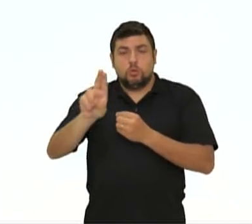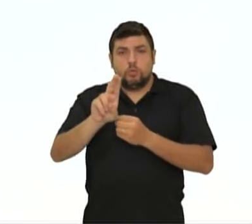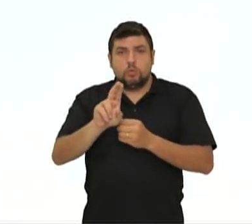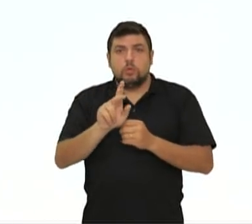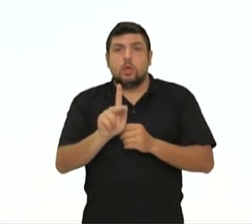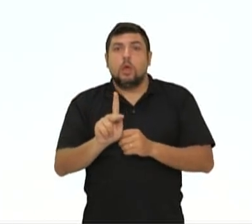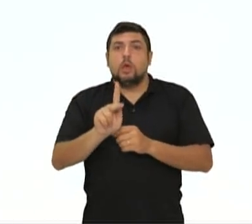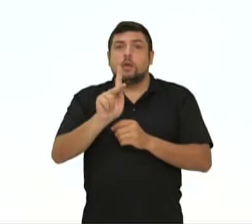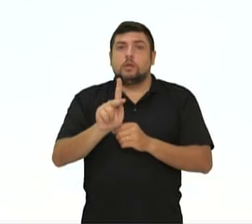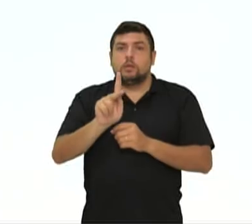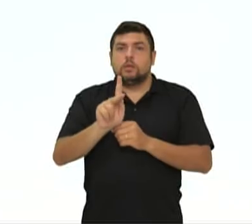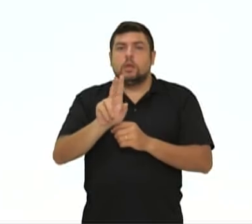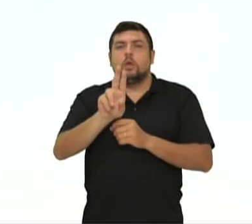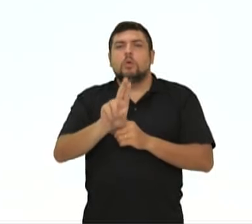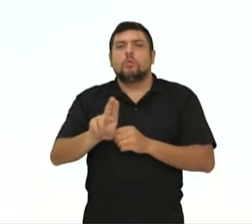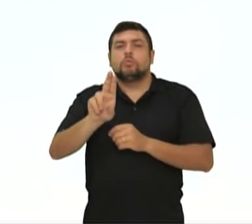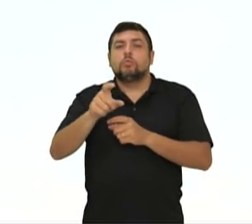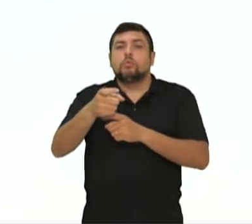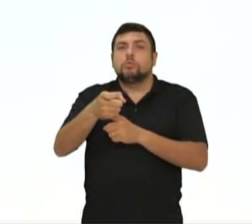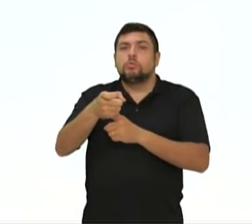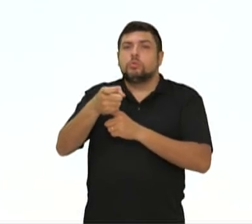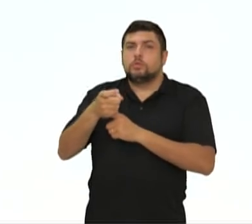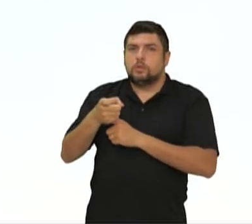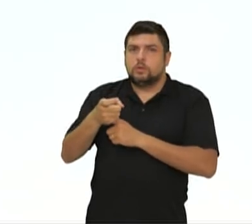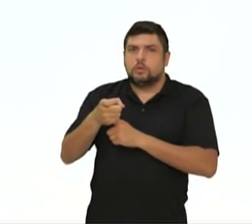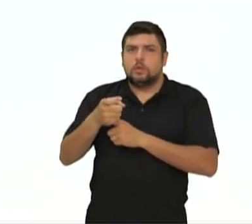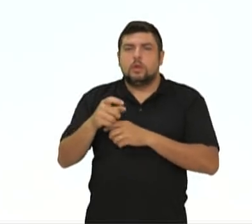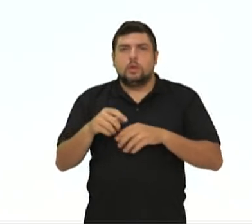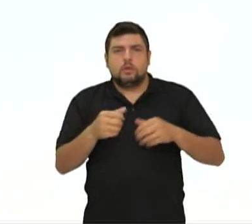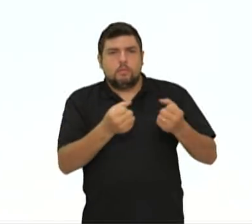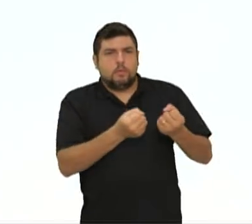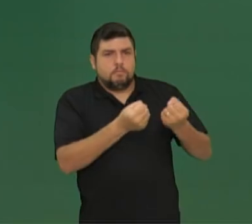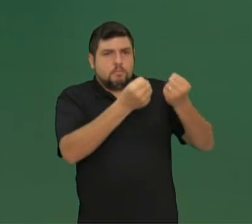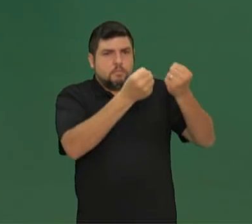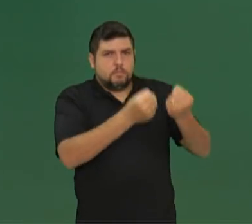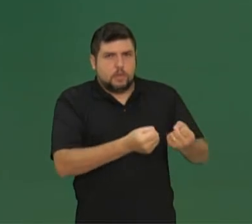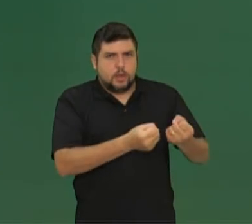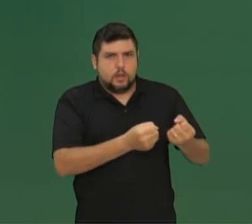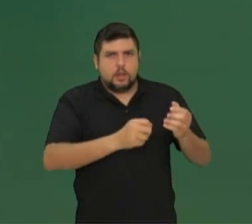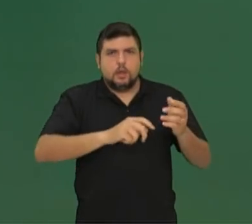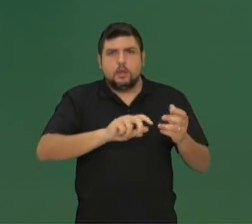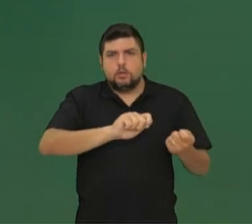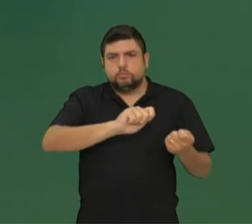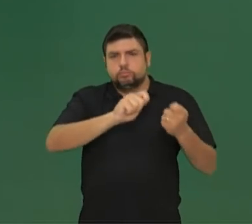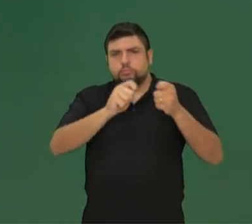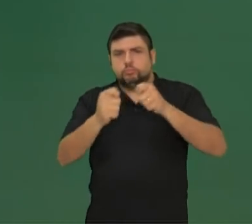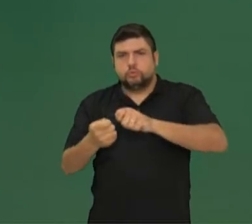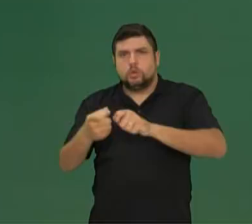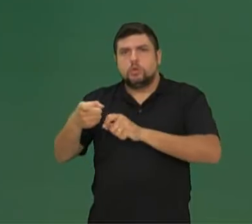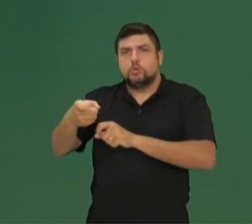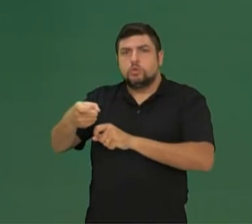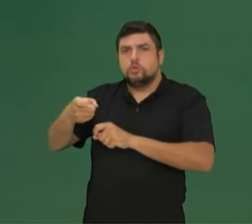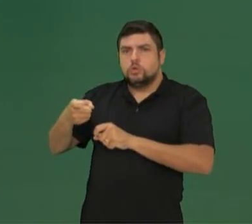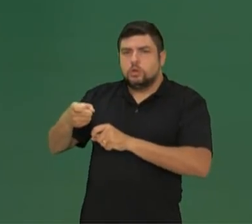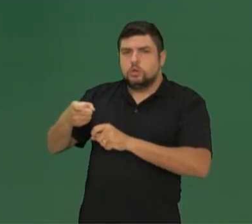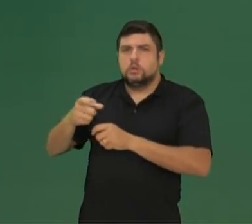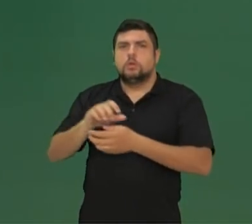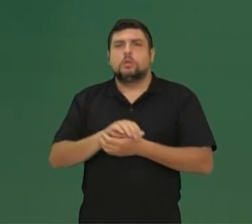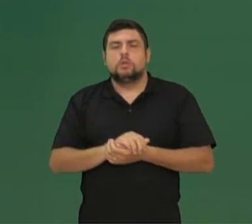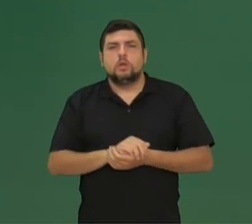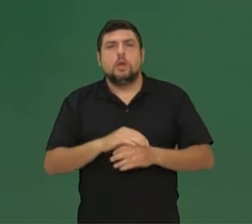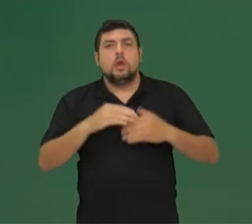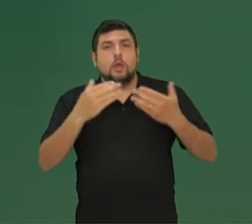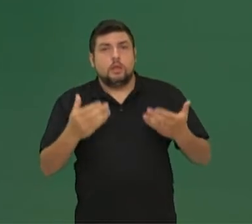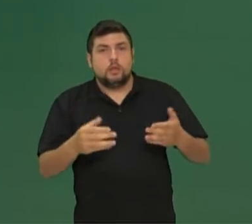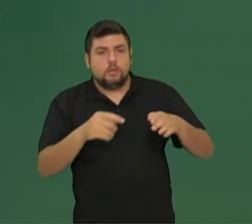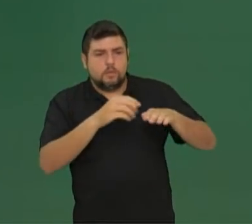usar a minha variável, vou chamar ele de x, a massa desse trator. Então, eu estou encontrando o que é a quantidade de